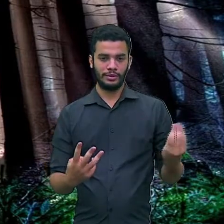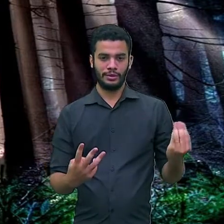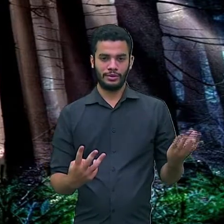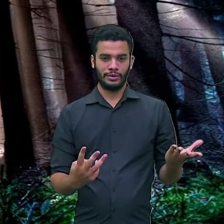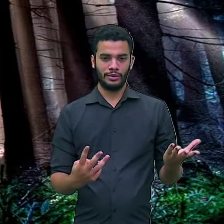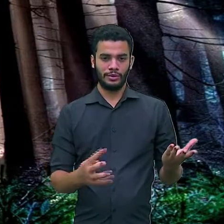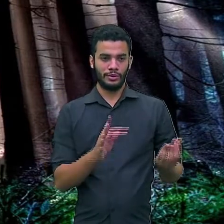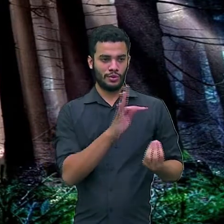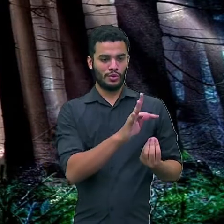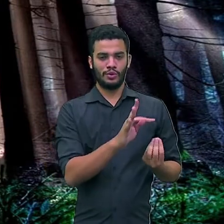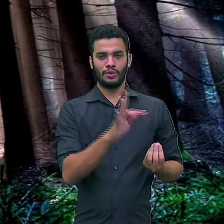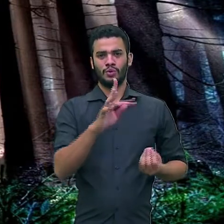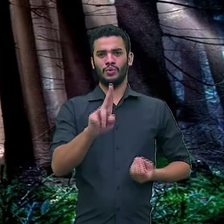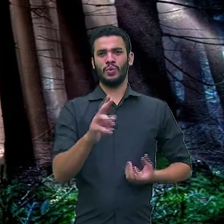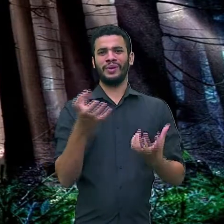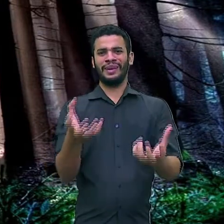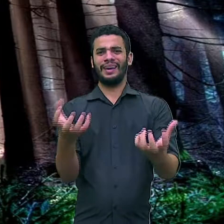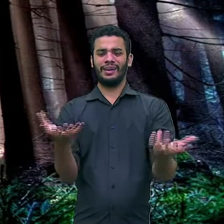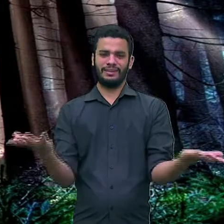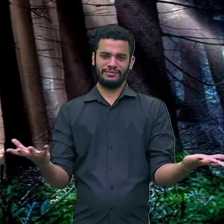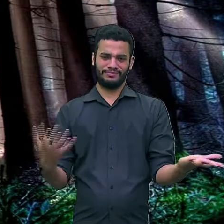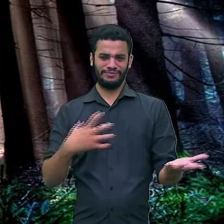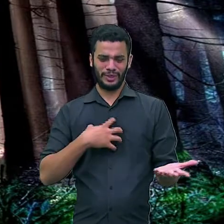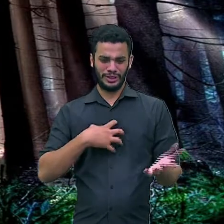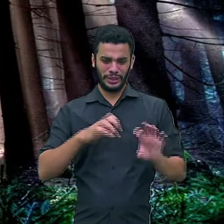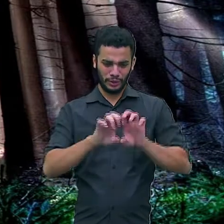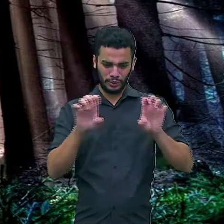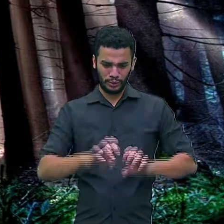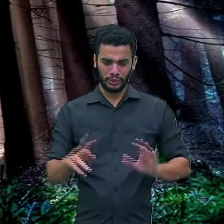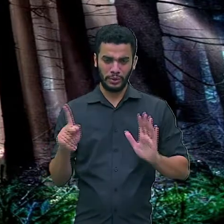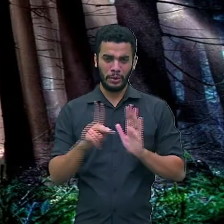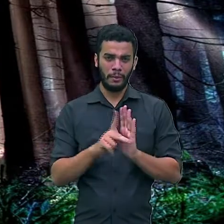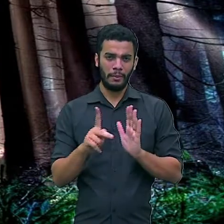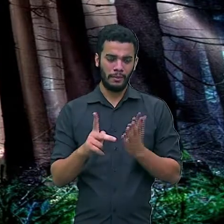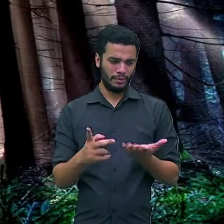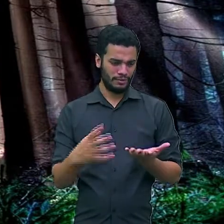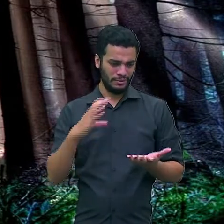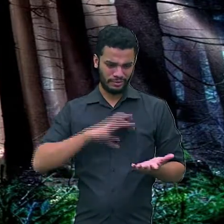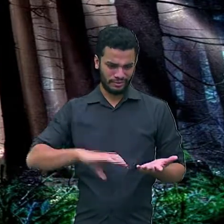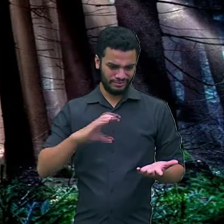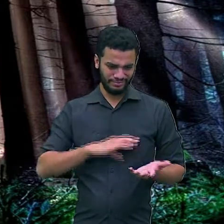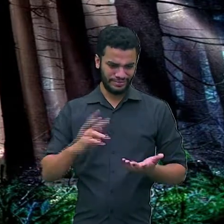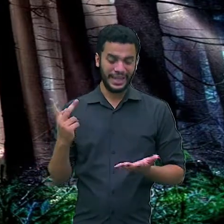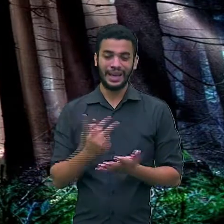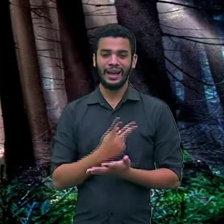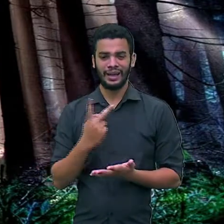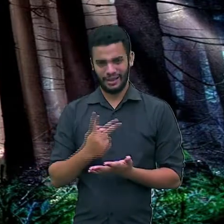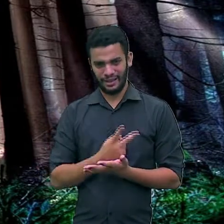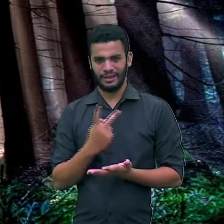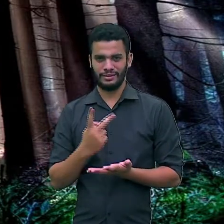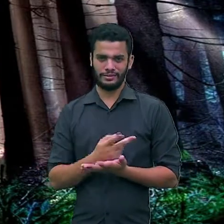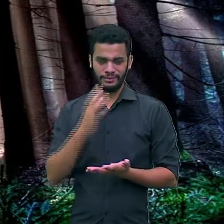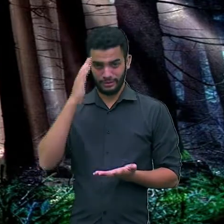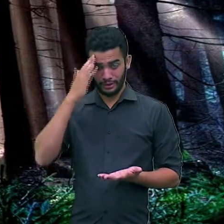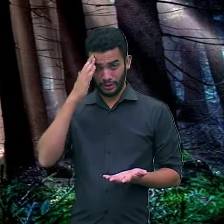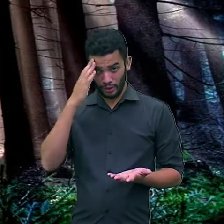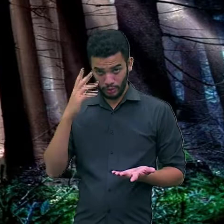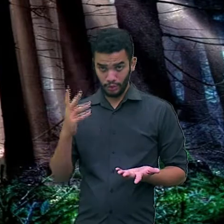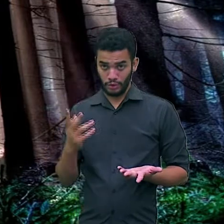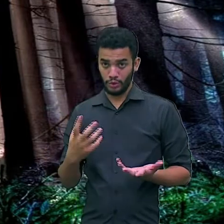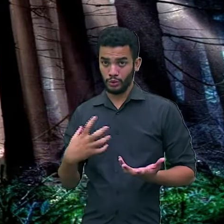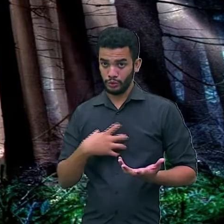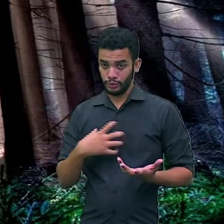quer fazer isso? Bom, essa construção não faz parte dentro das normas padrões das regras da